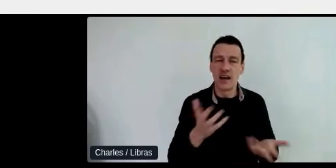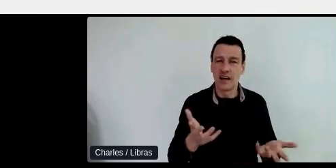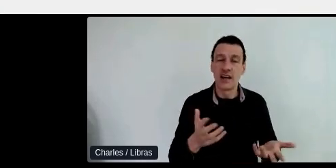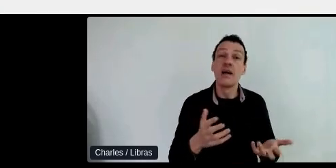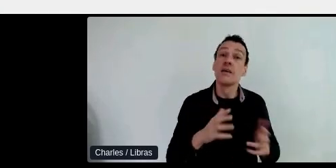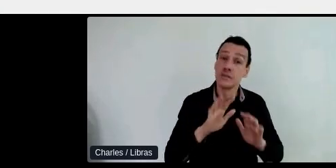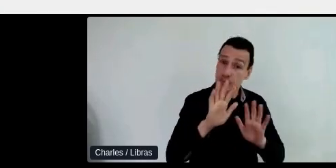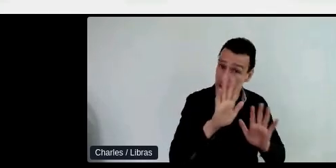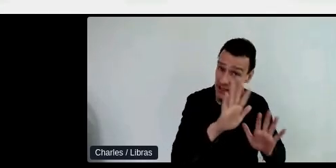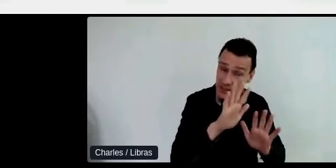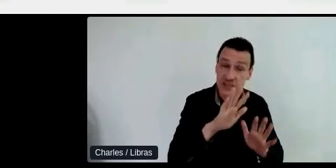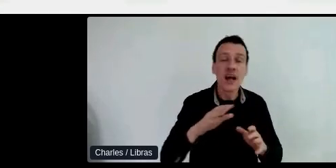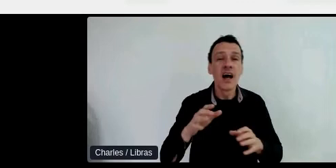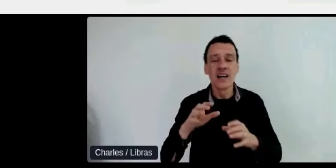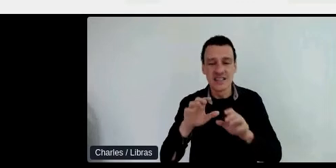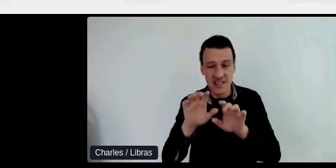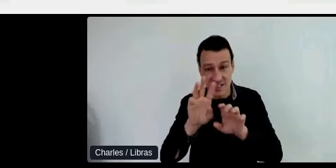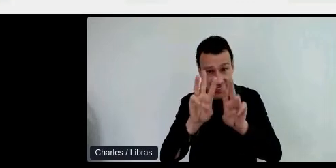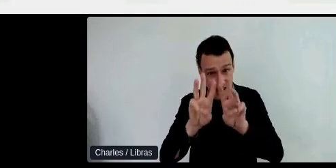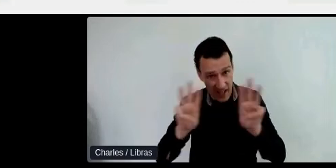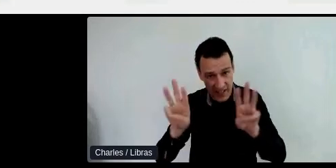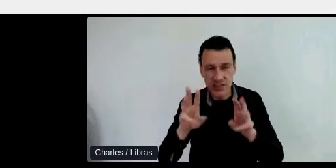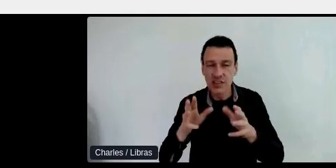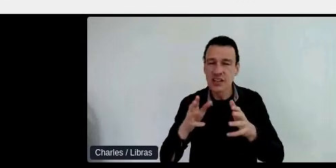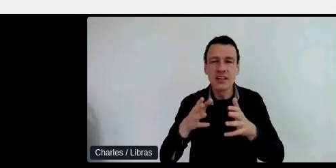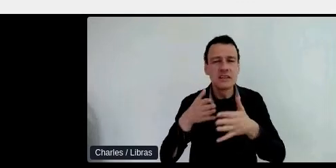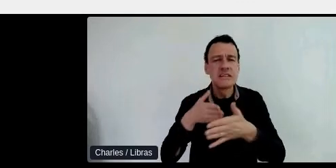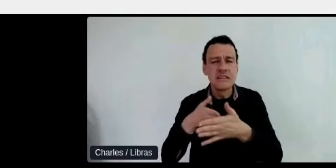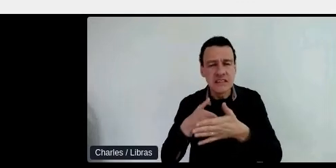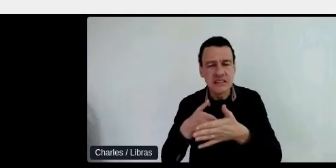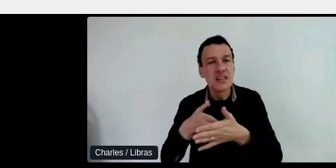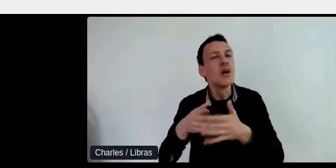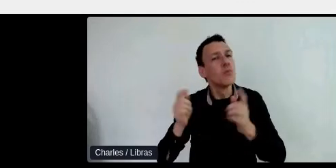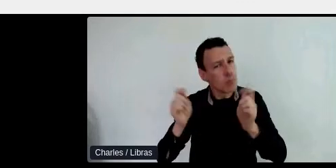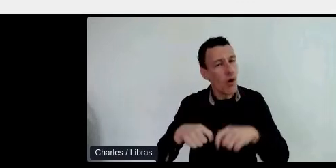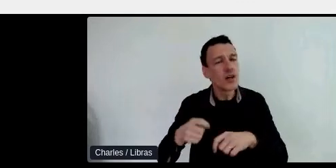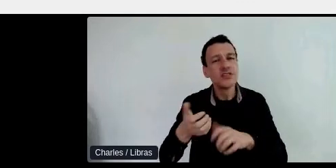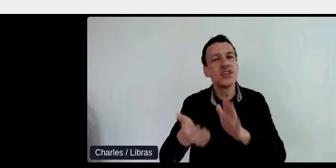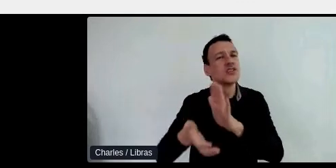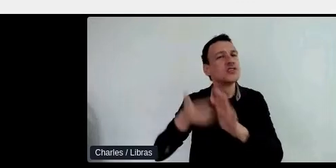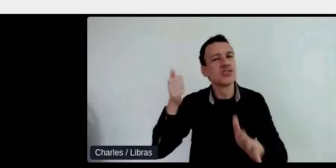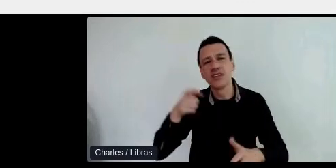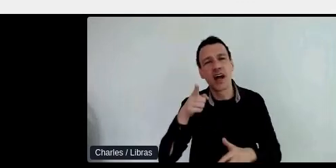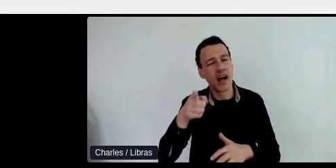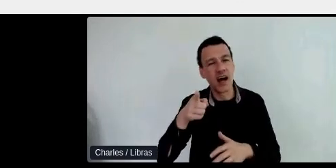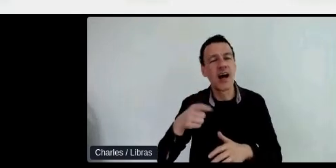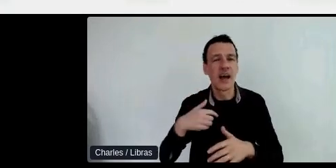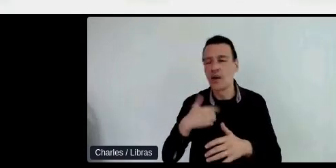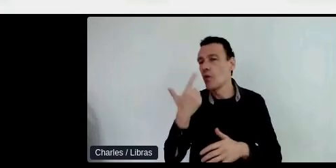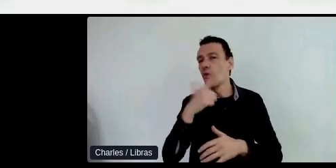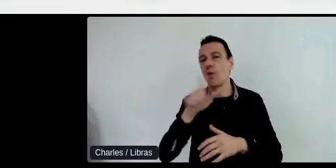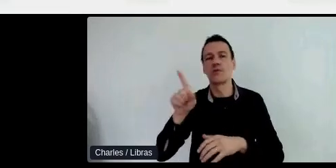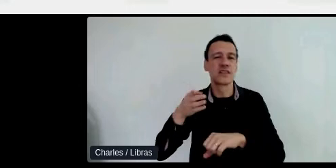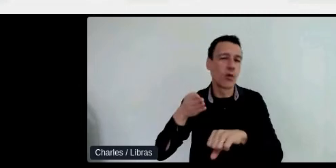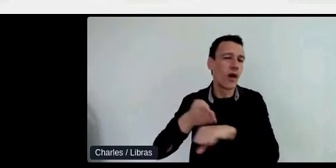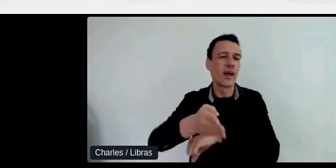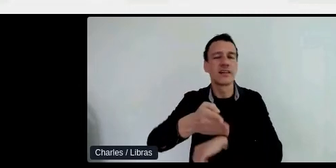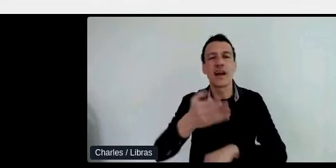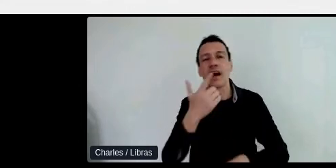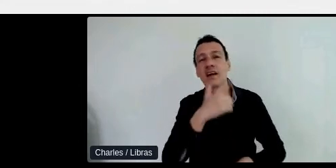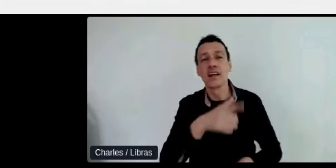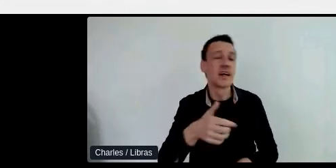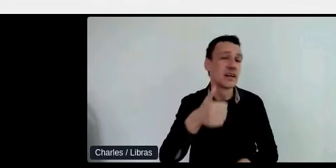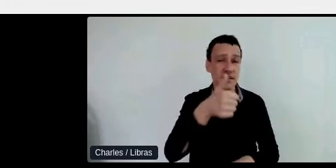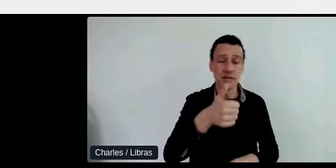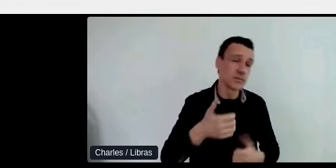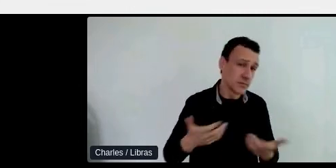que está me impedindo de participar, de entrar numa coisa, num app, alguma coisa nesse sentido,